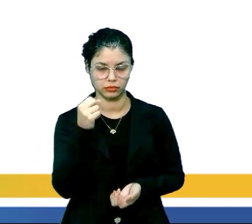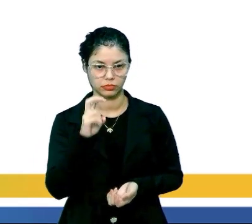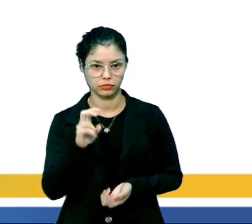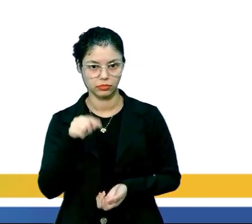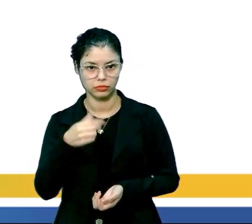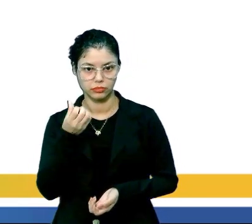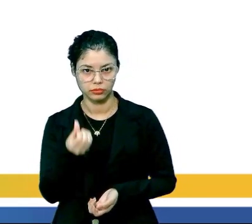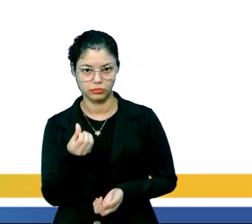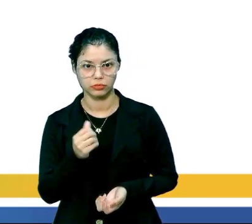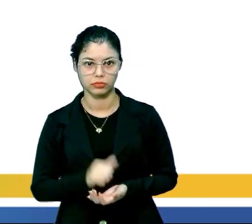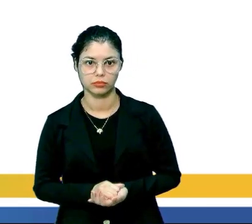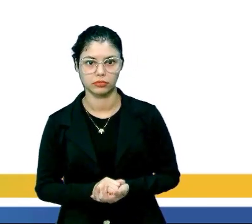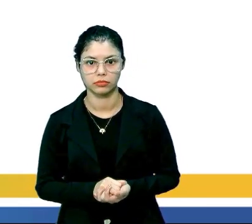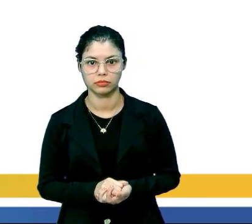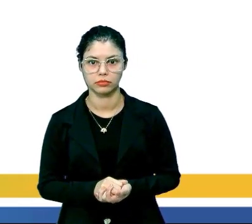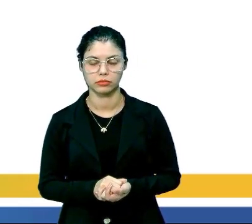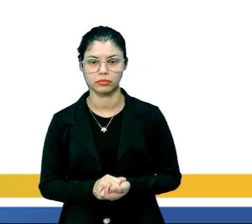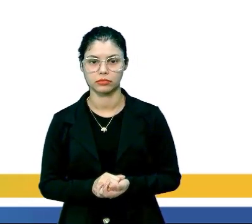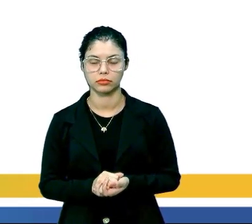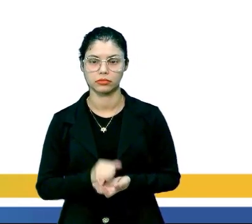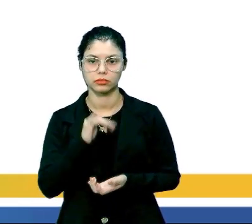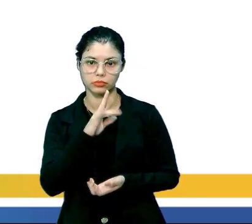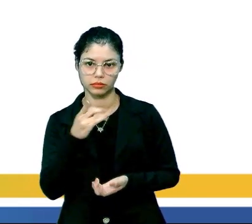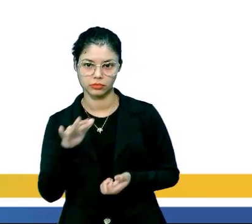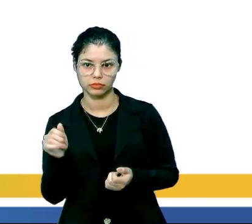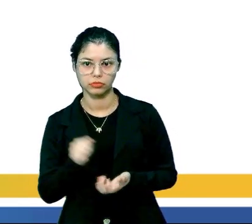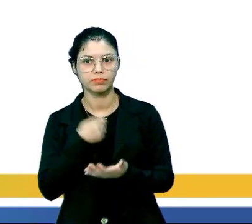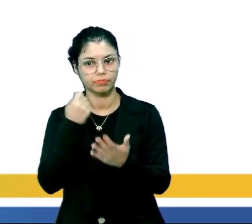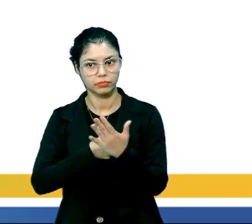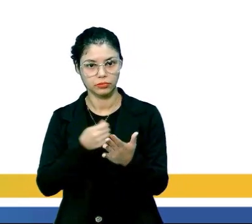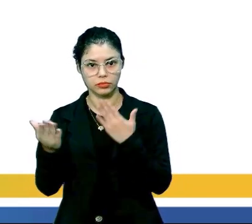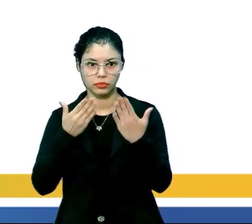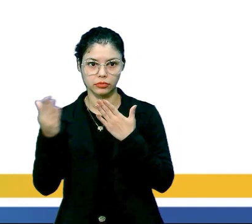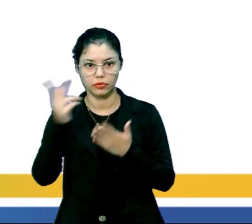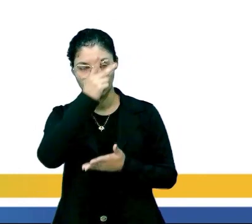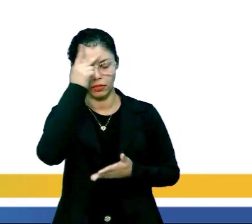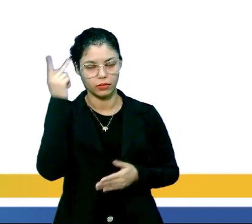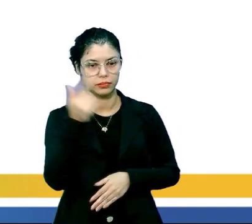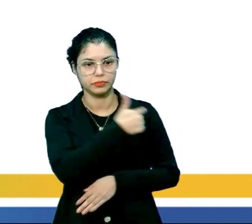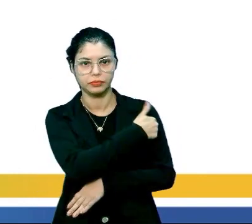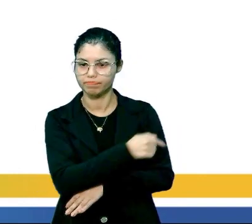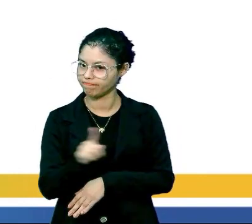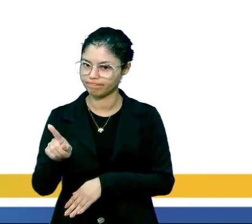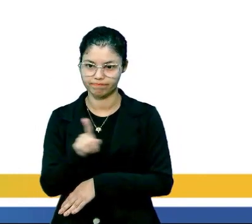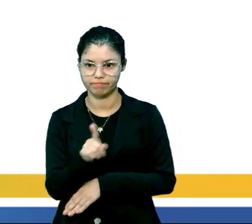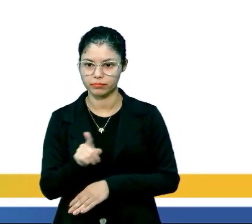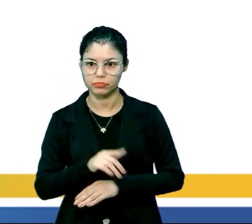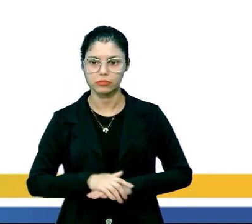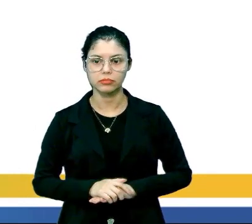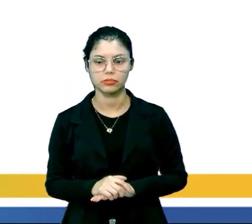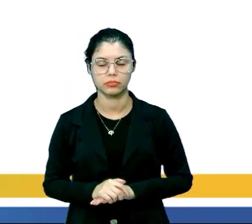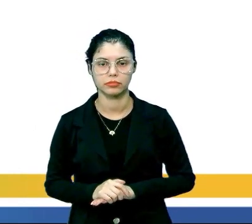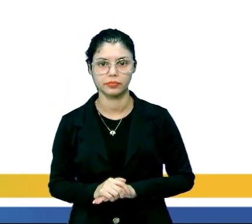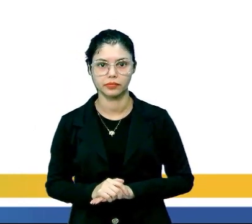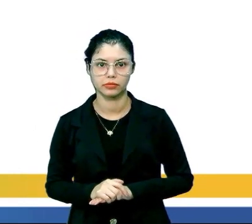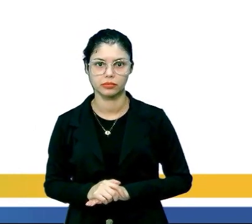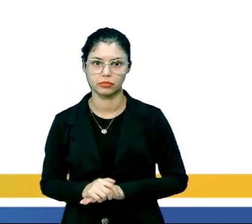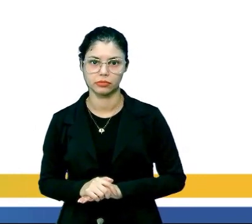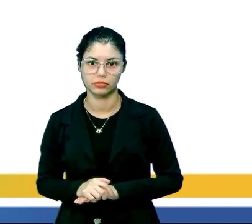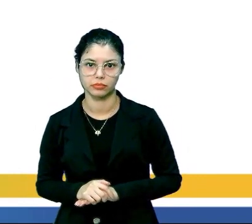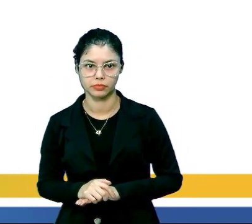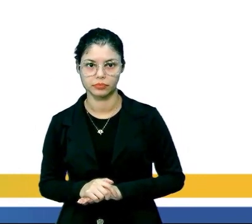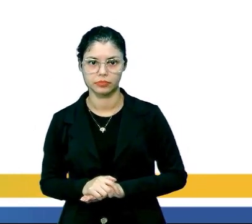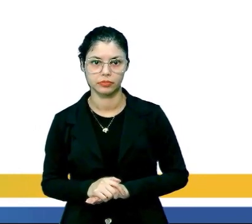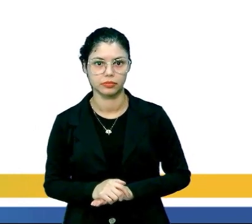e 85,6% dos casos de infecções persistentes em comparação com pessoas não